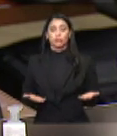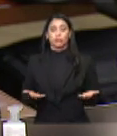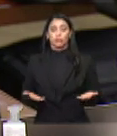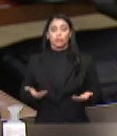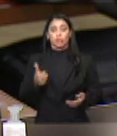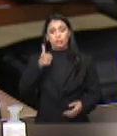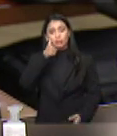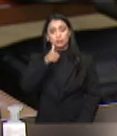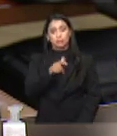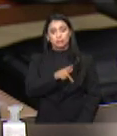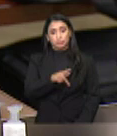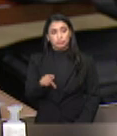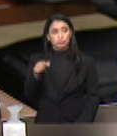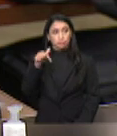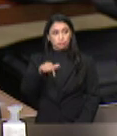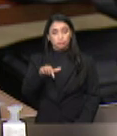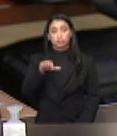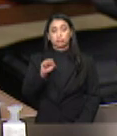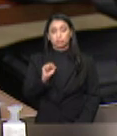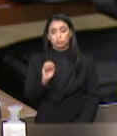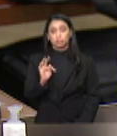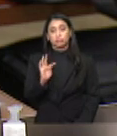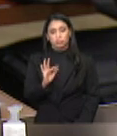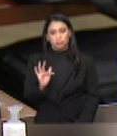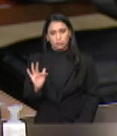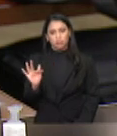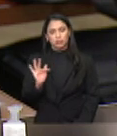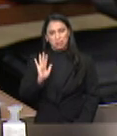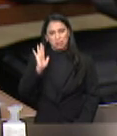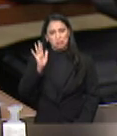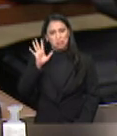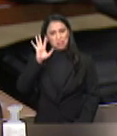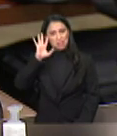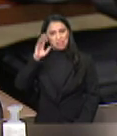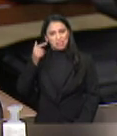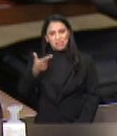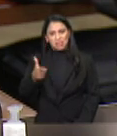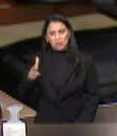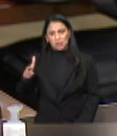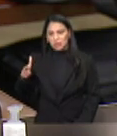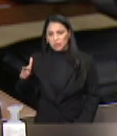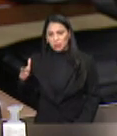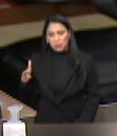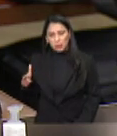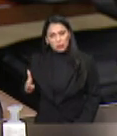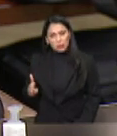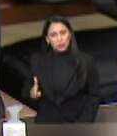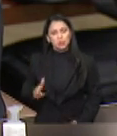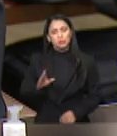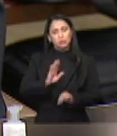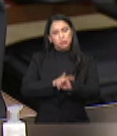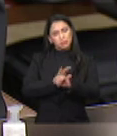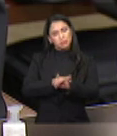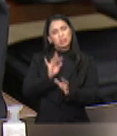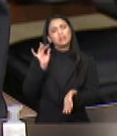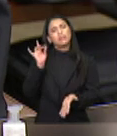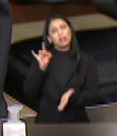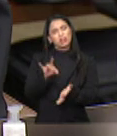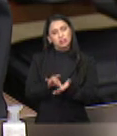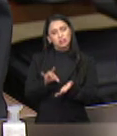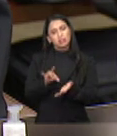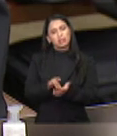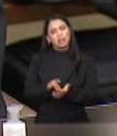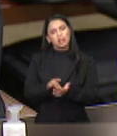presidente, nós aqui no Supremo já temos chancelado em oportunidades diversas a validade das